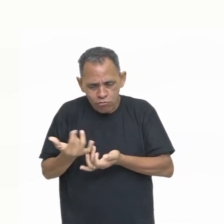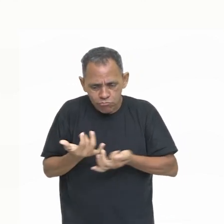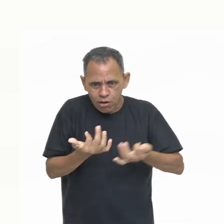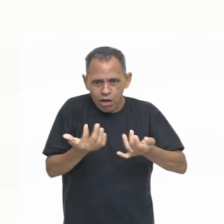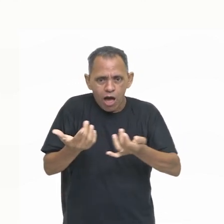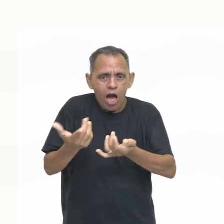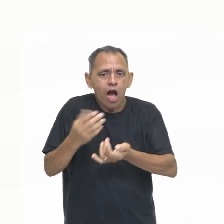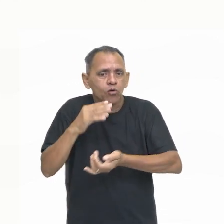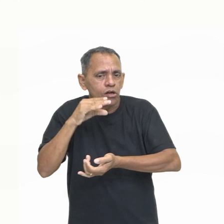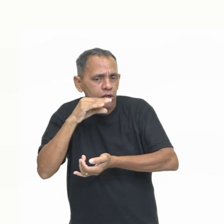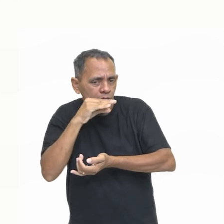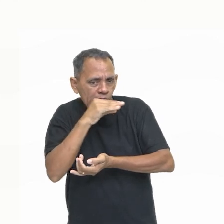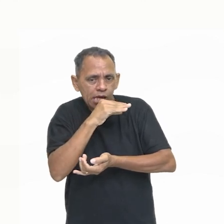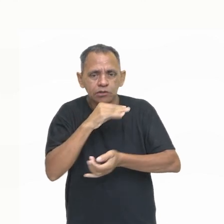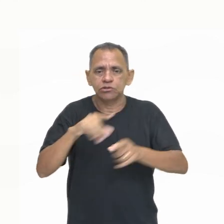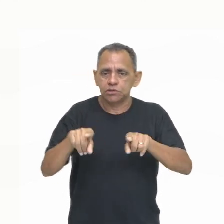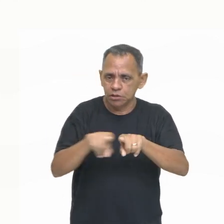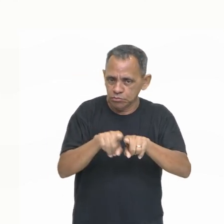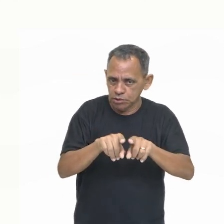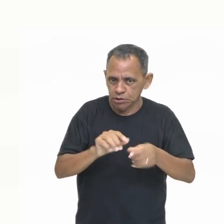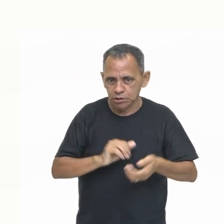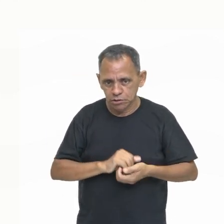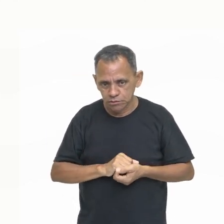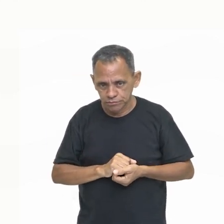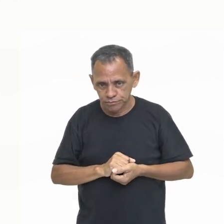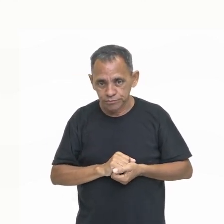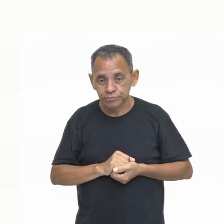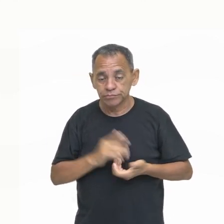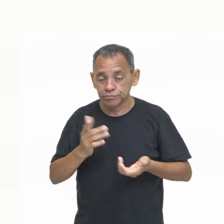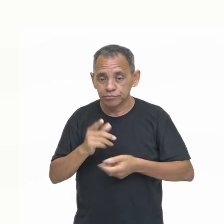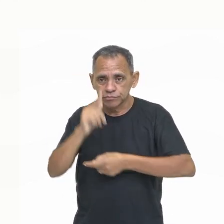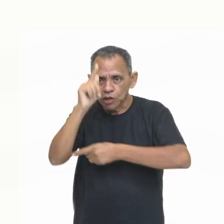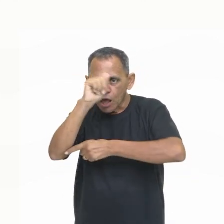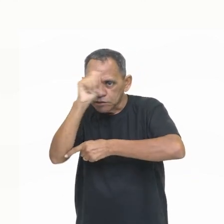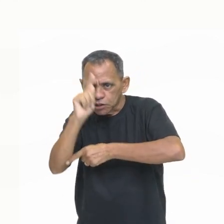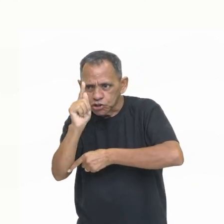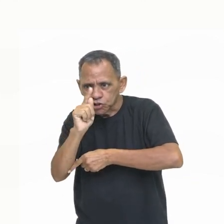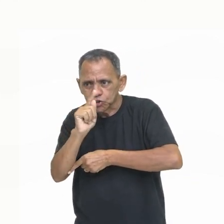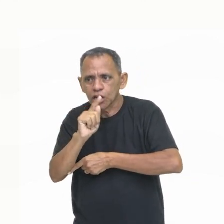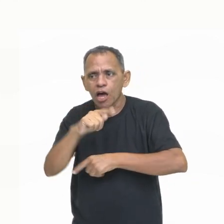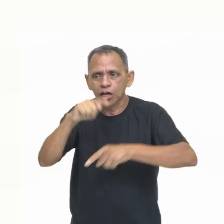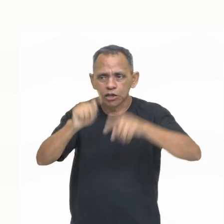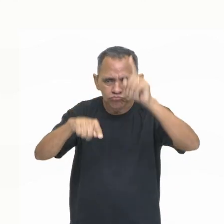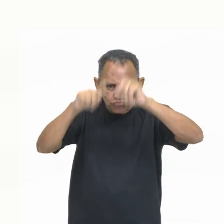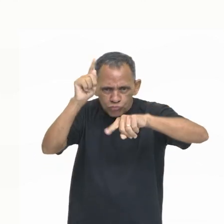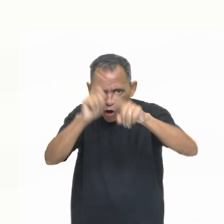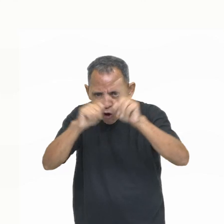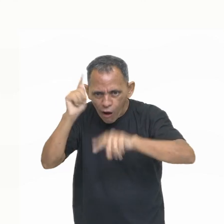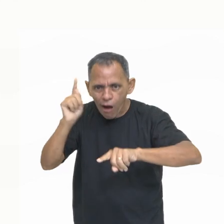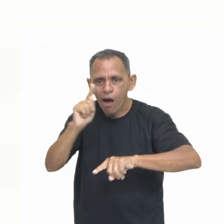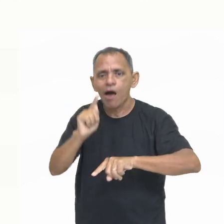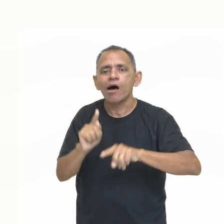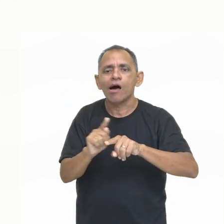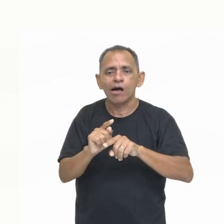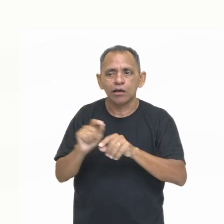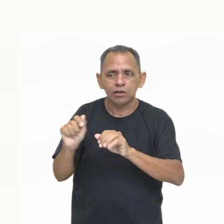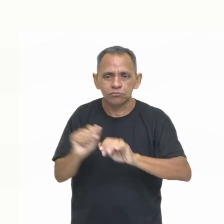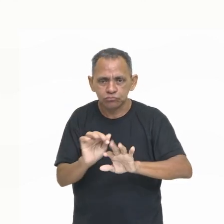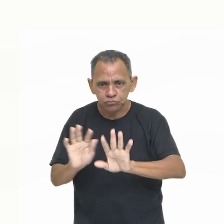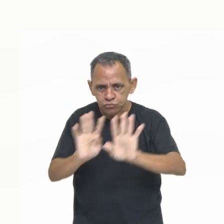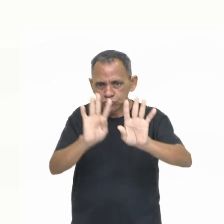houve essa descarga elétrica nesses gases. Então, tudo isso